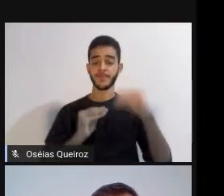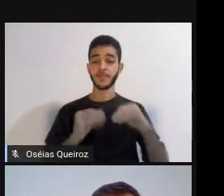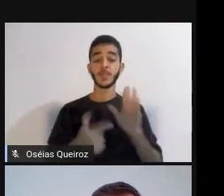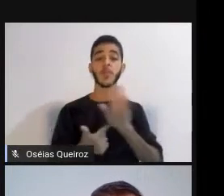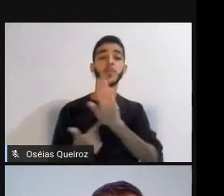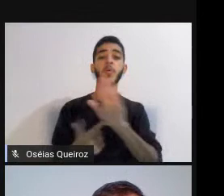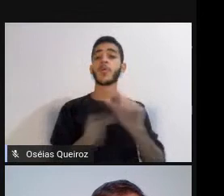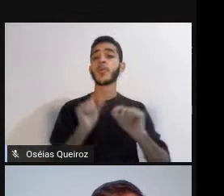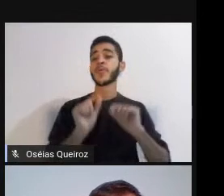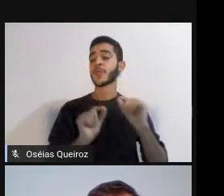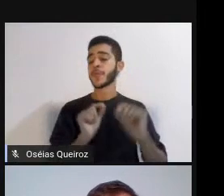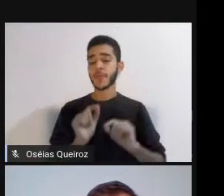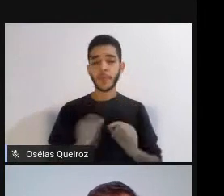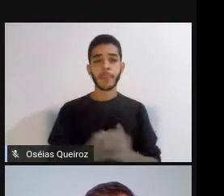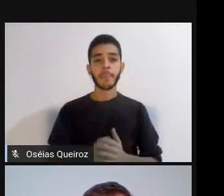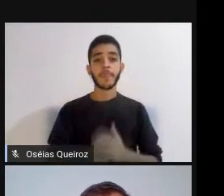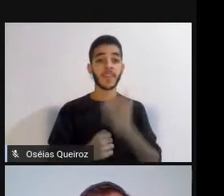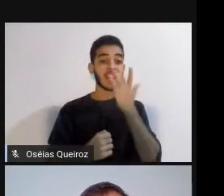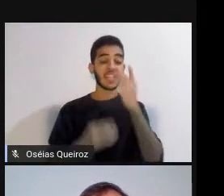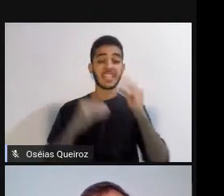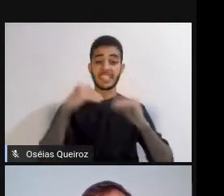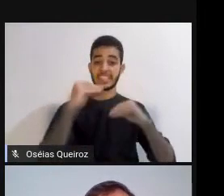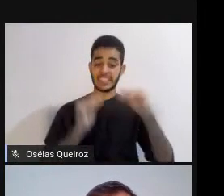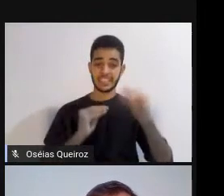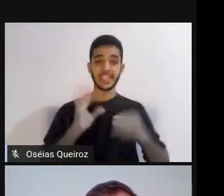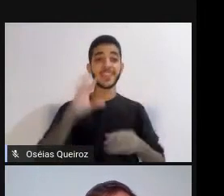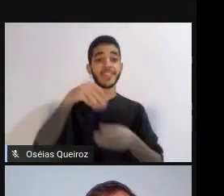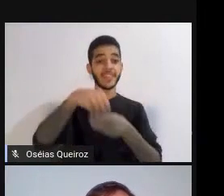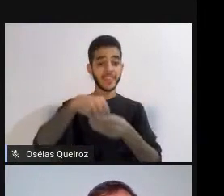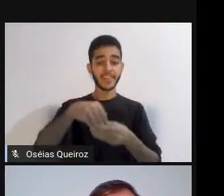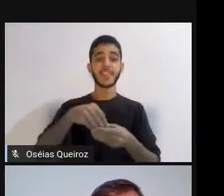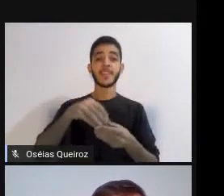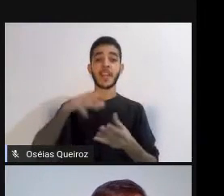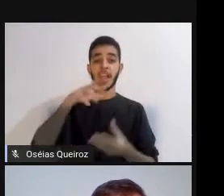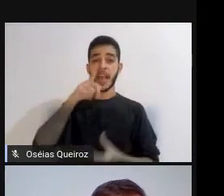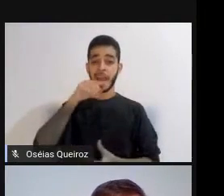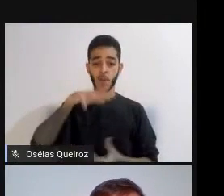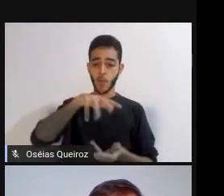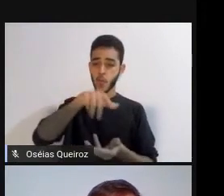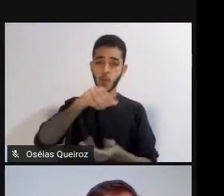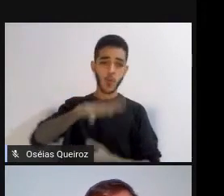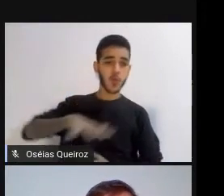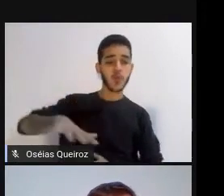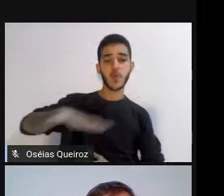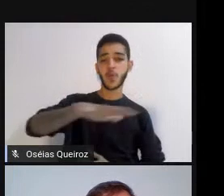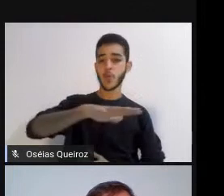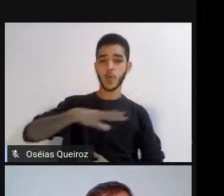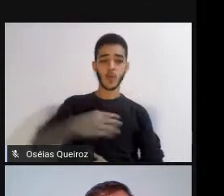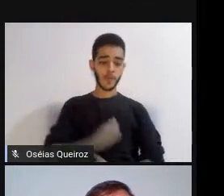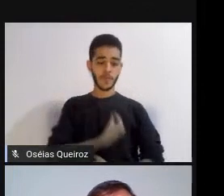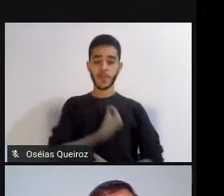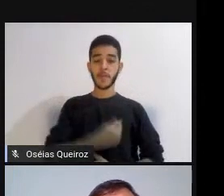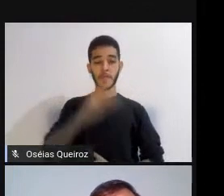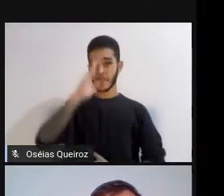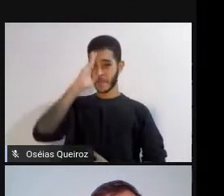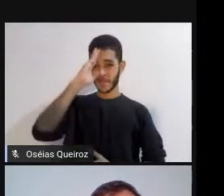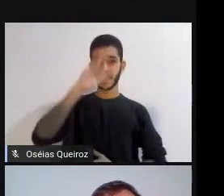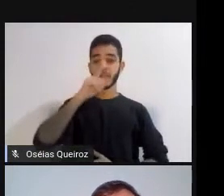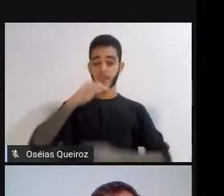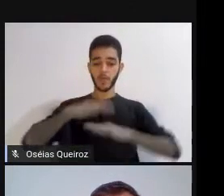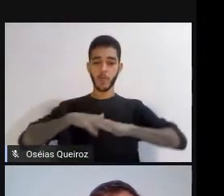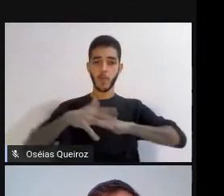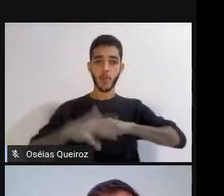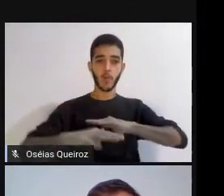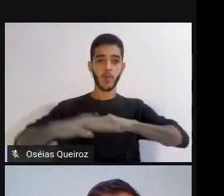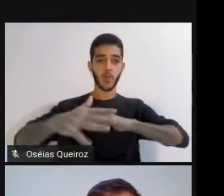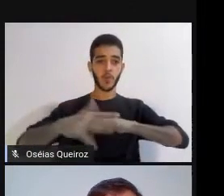o quanto o plástico está difundido em todos os oceanos e regiões costeiras, principalmente pela proximidade